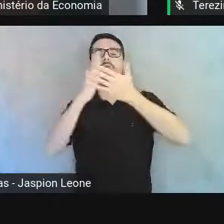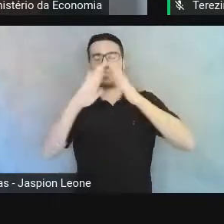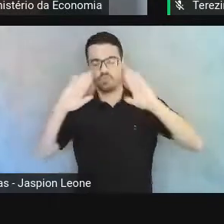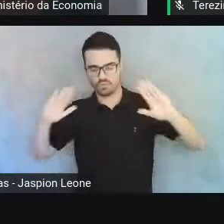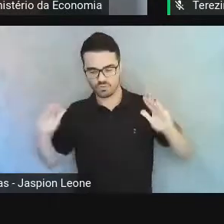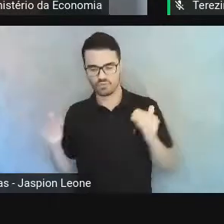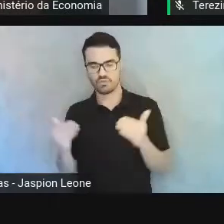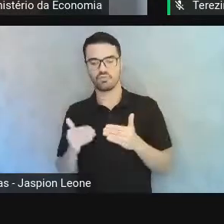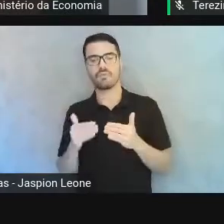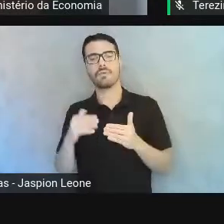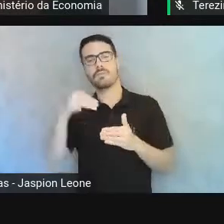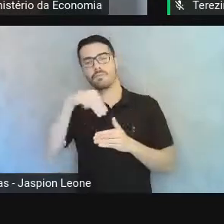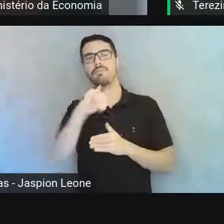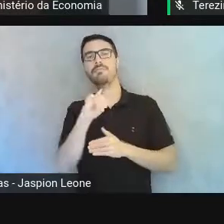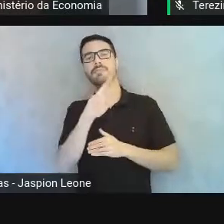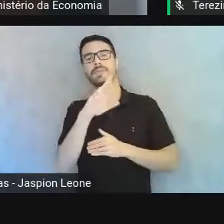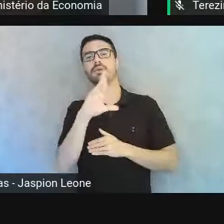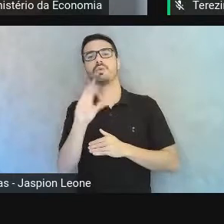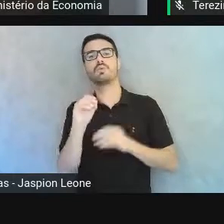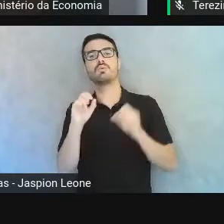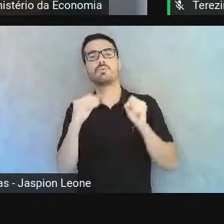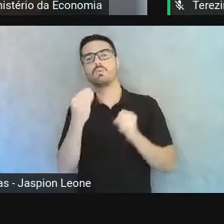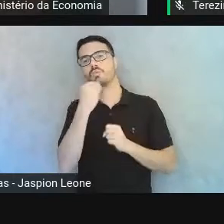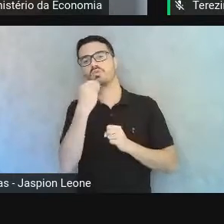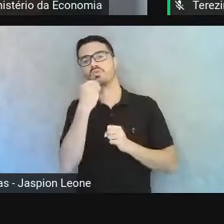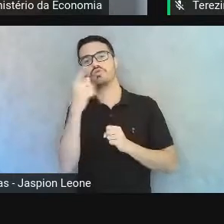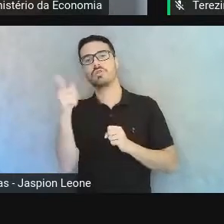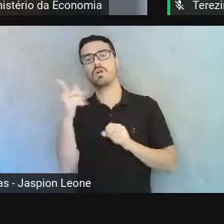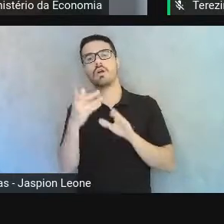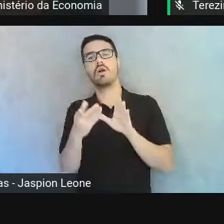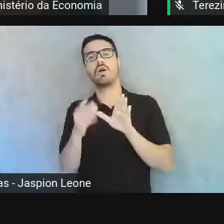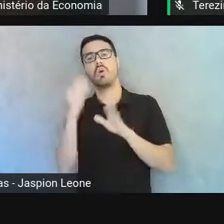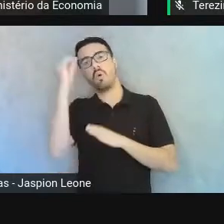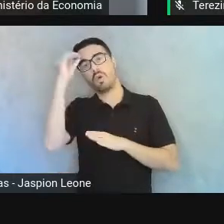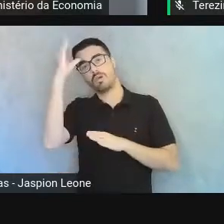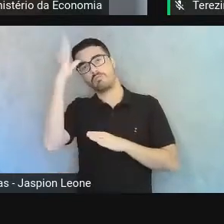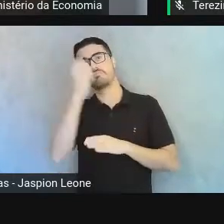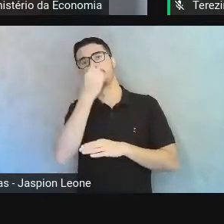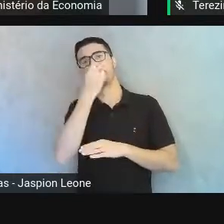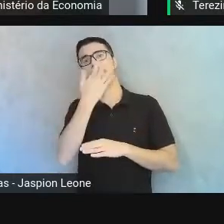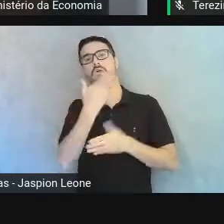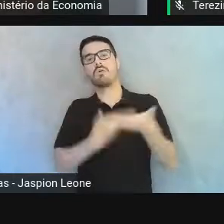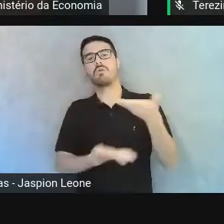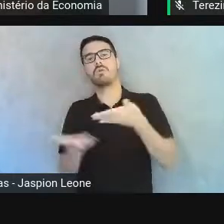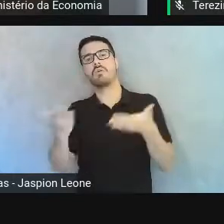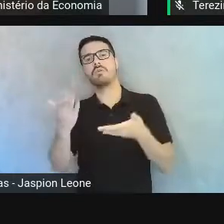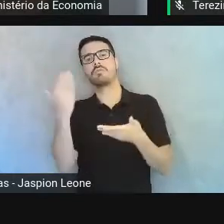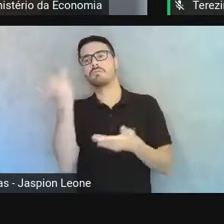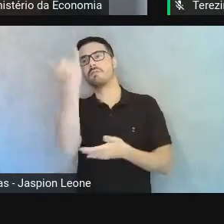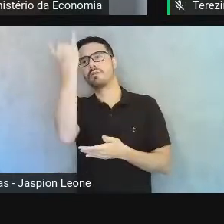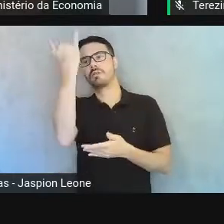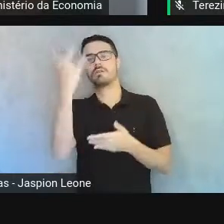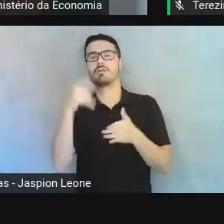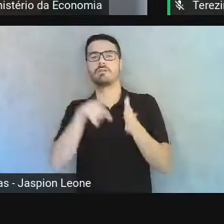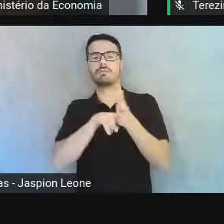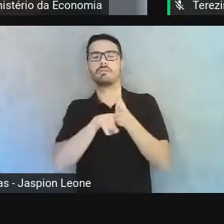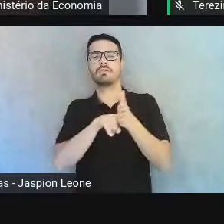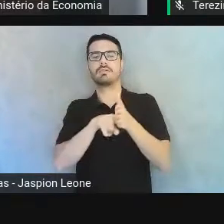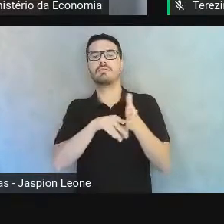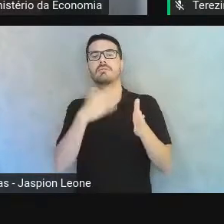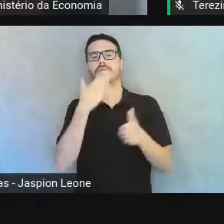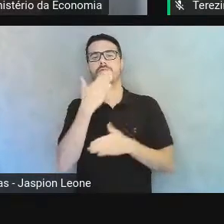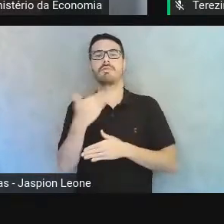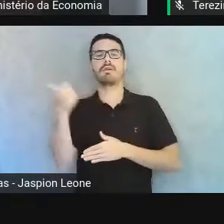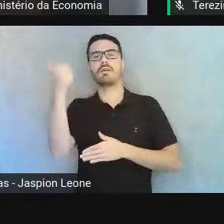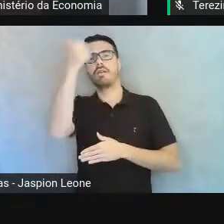micro poderia produzir conhecimentos muito ricos para a gente aperfeiçoar cada vez mais a